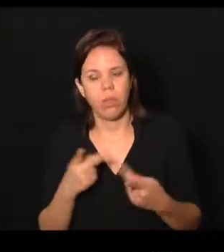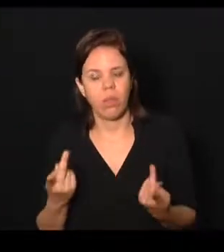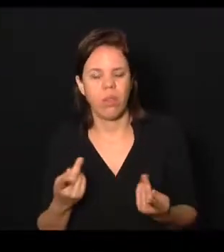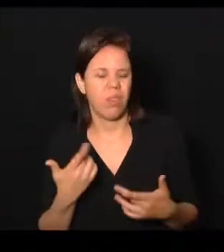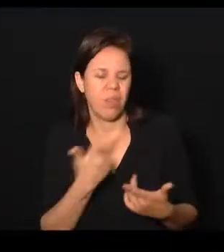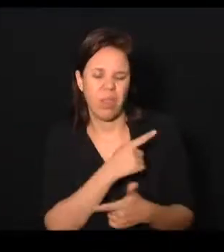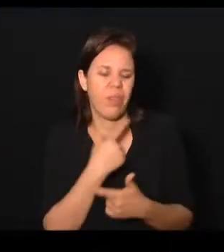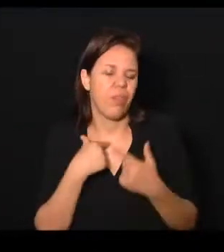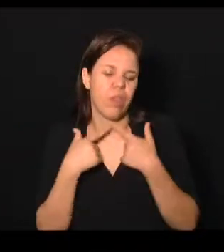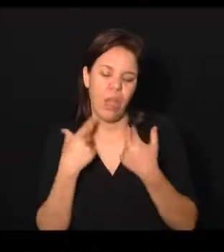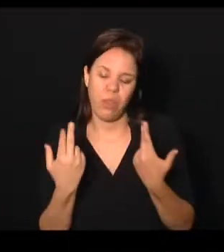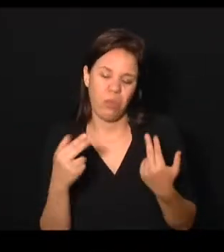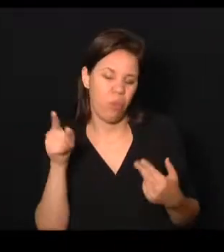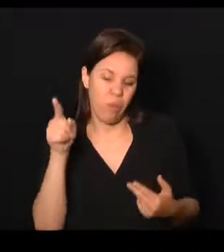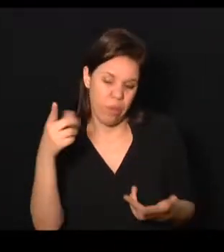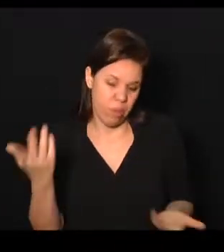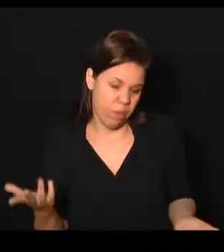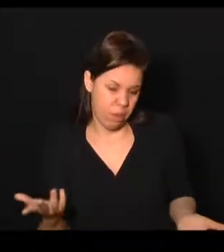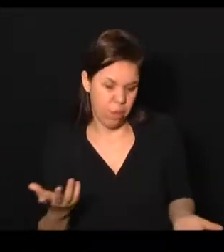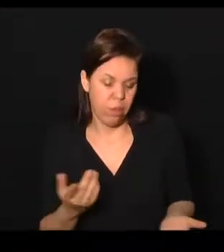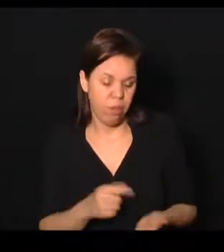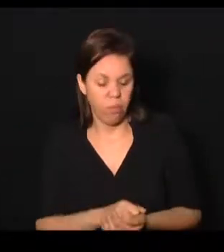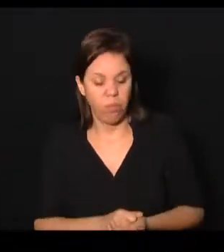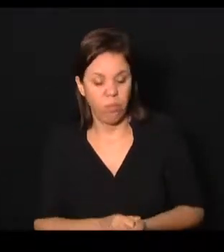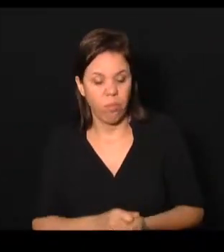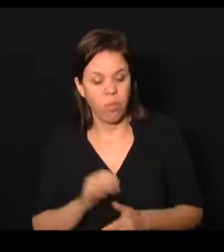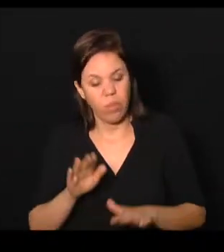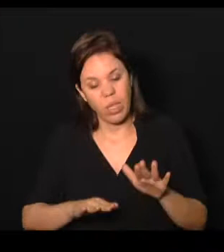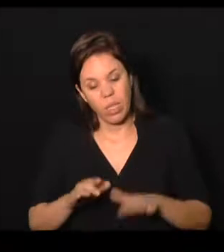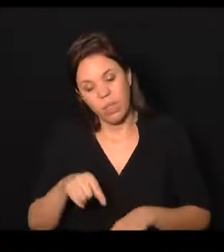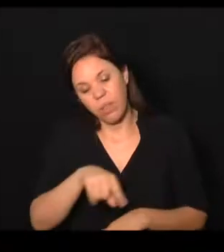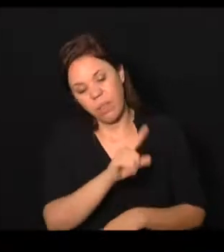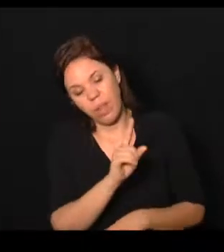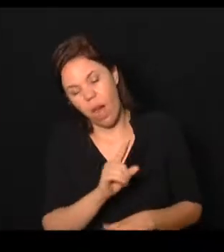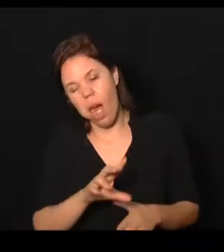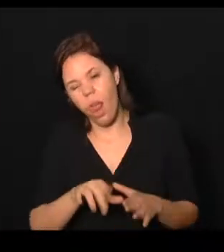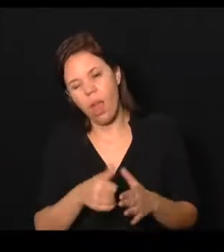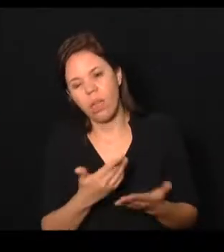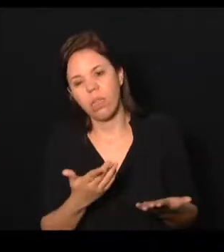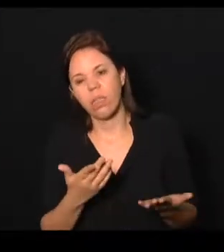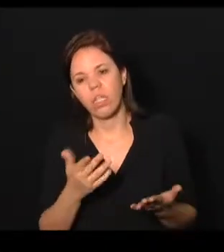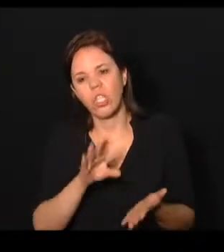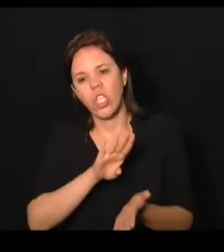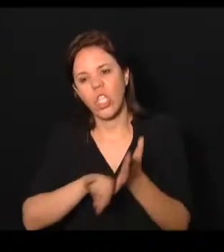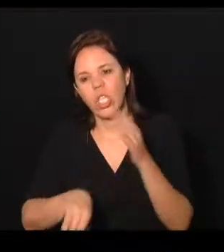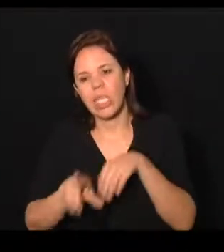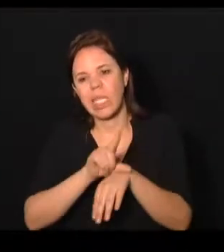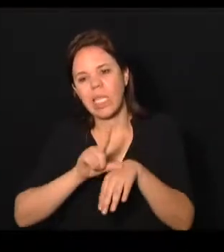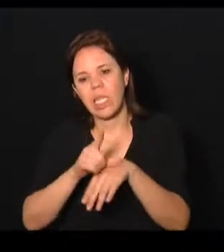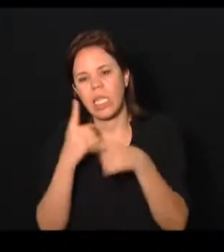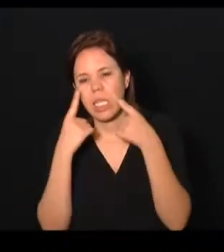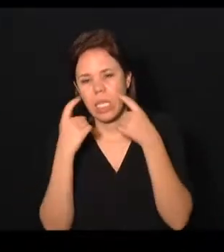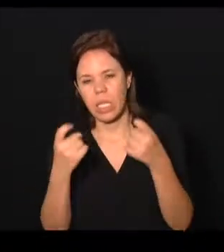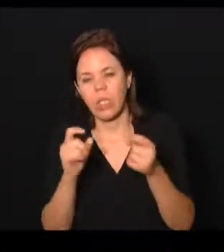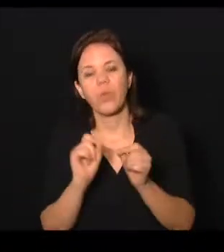boa intenção e que, às vezes, vão burlar essa legislação com